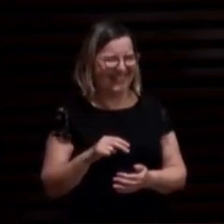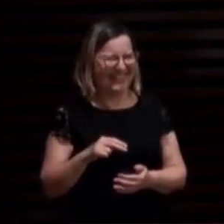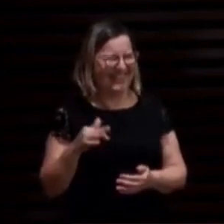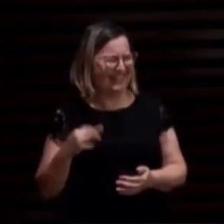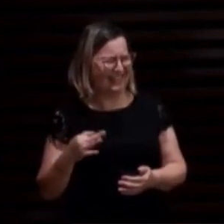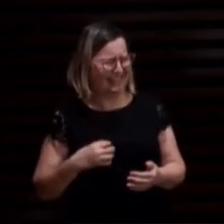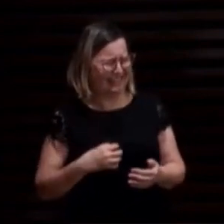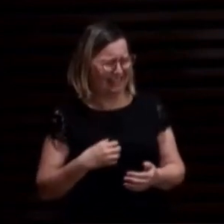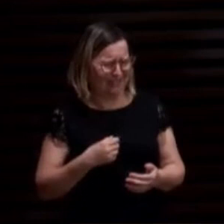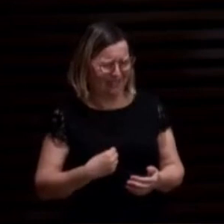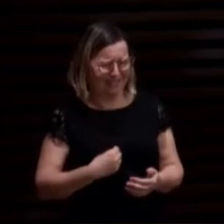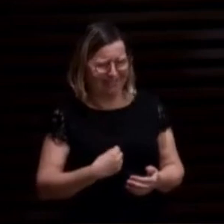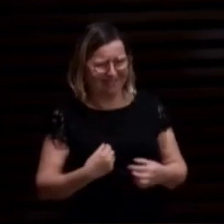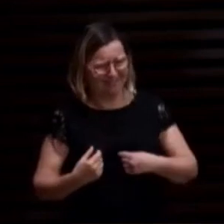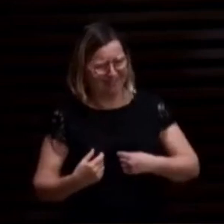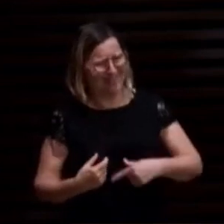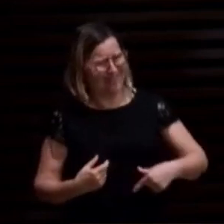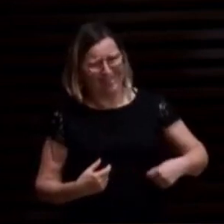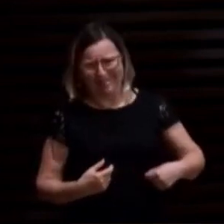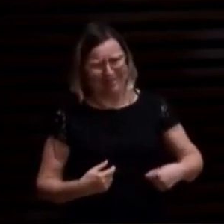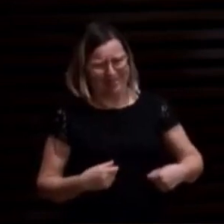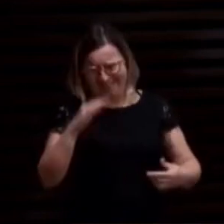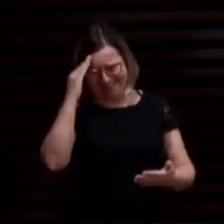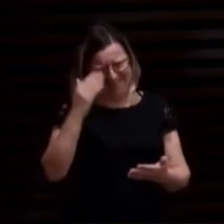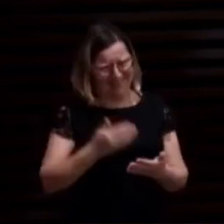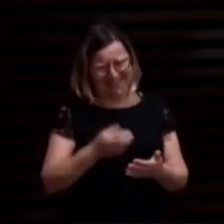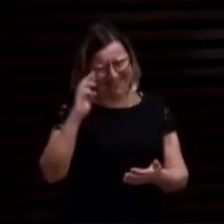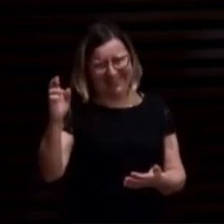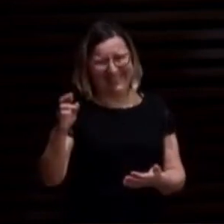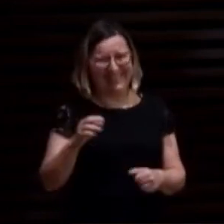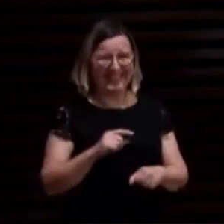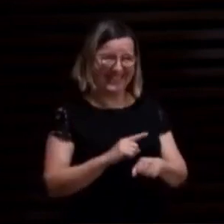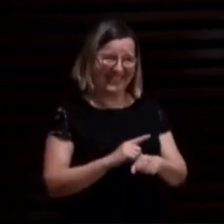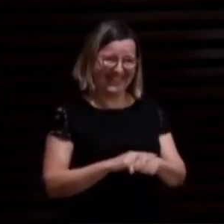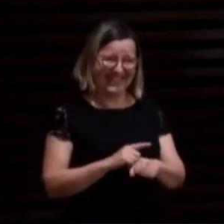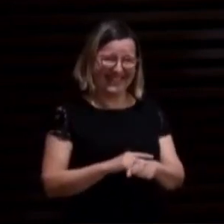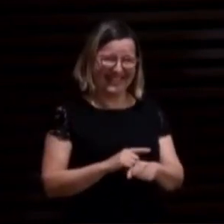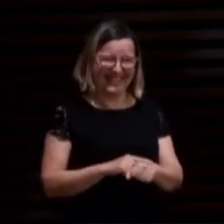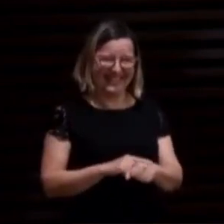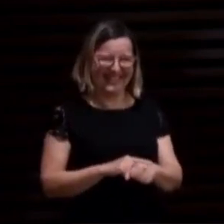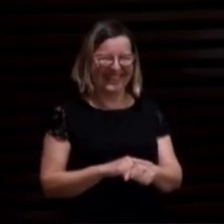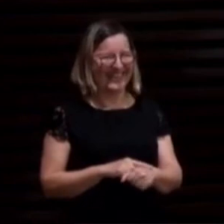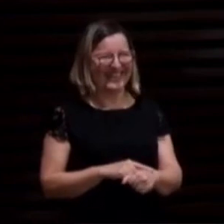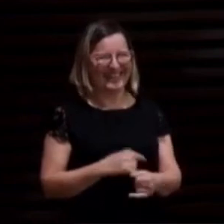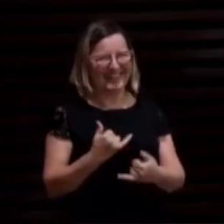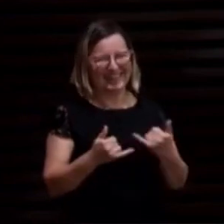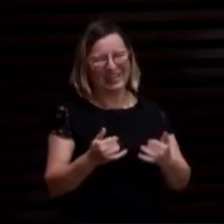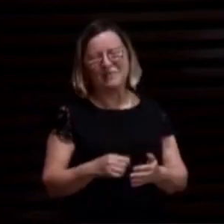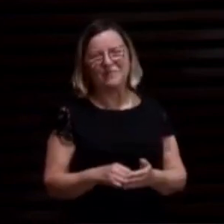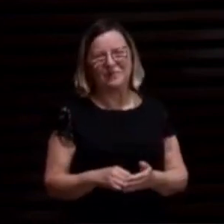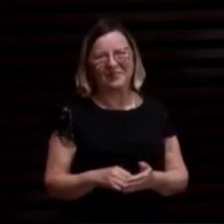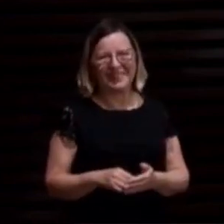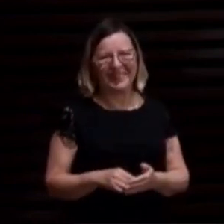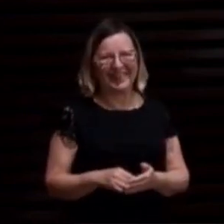que não crê no Senhor. E na hora que vem, a expressão é chula, o pega